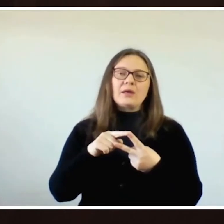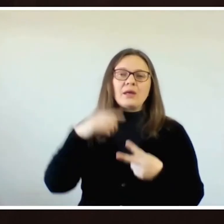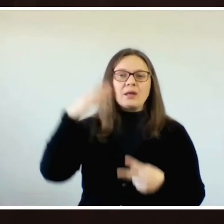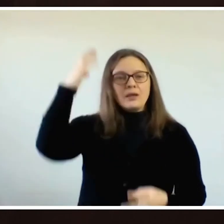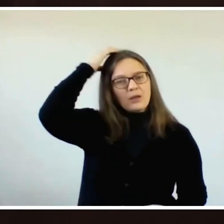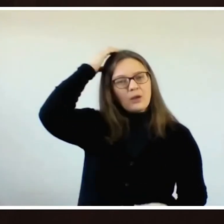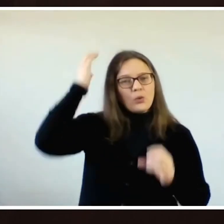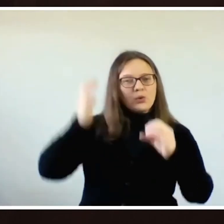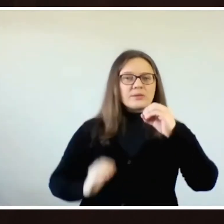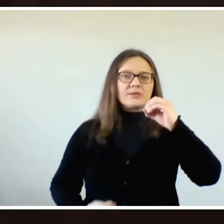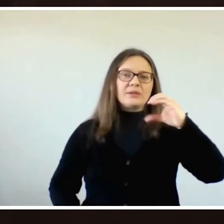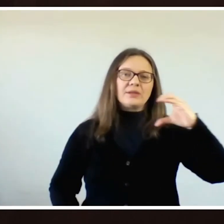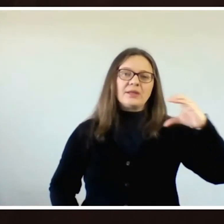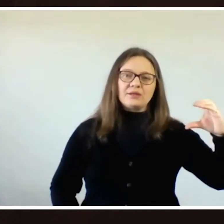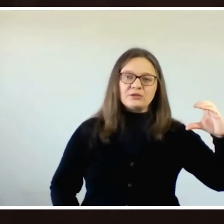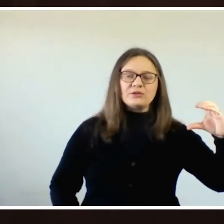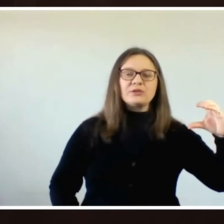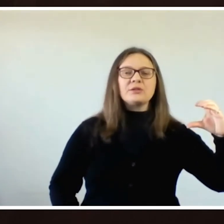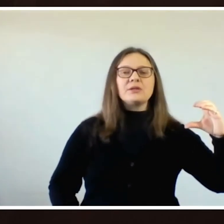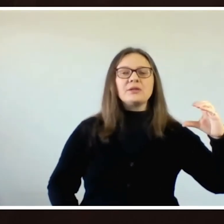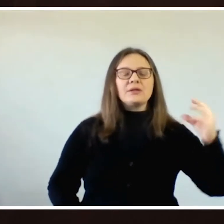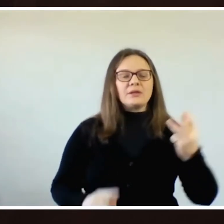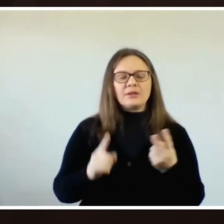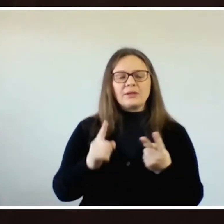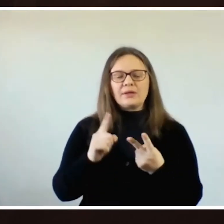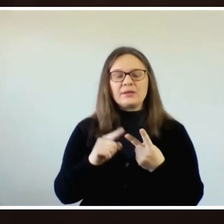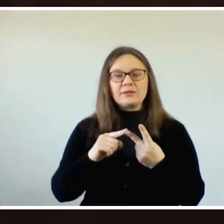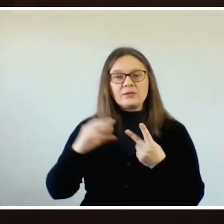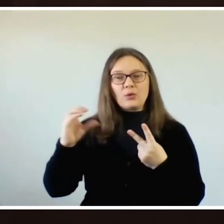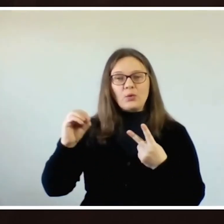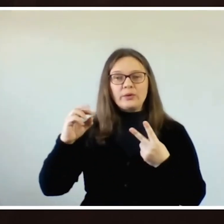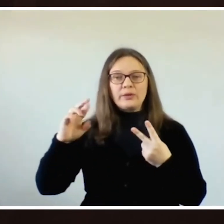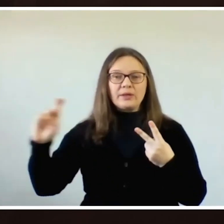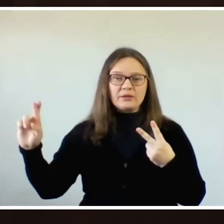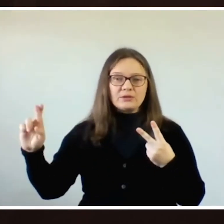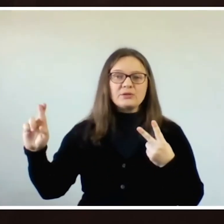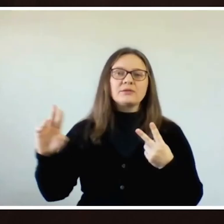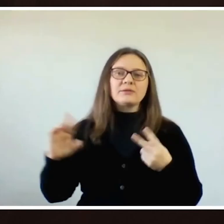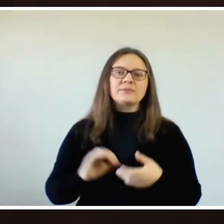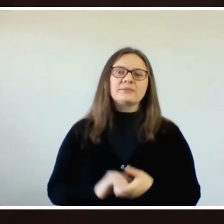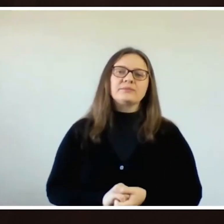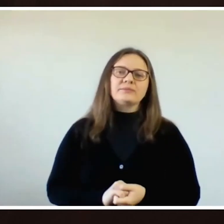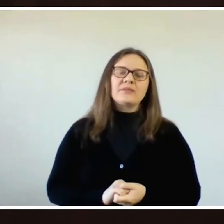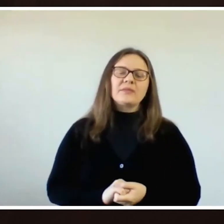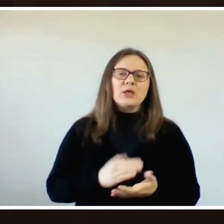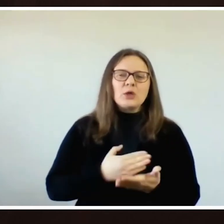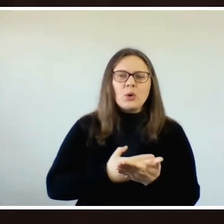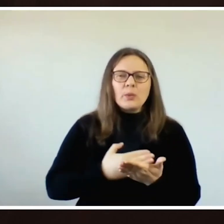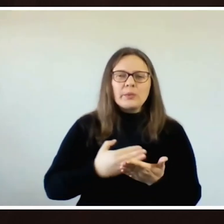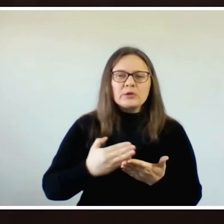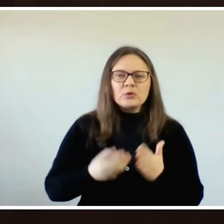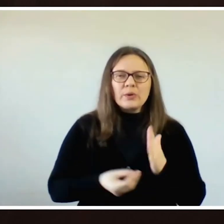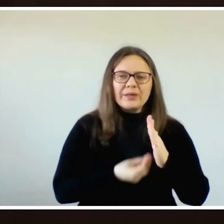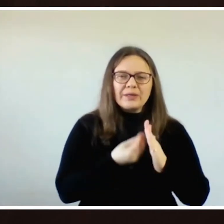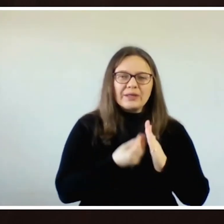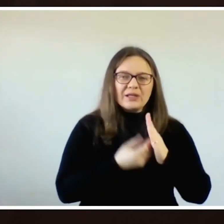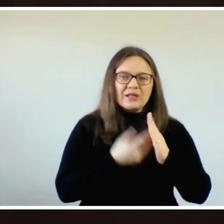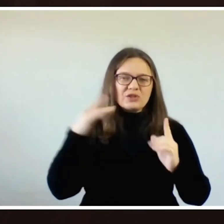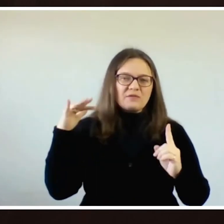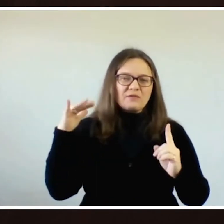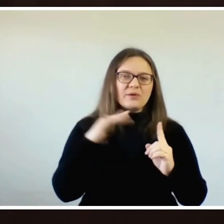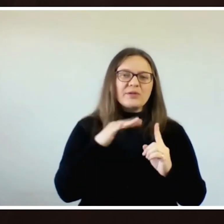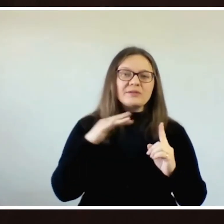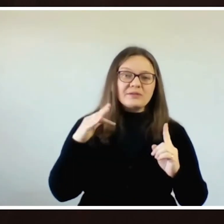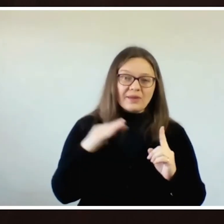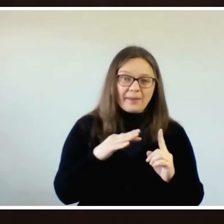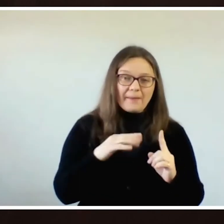questões da igreja, recusou interferir nos assuntos da igreja, de doutrinas, mas aderiu